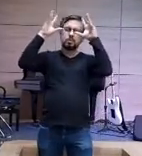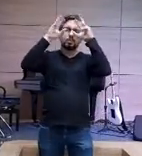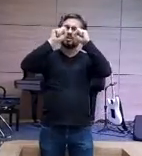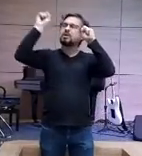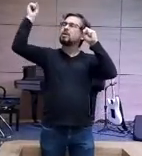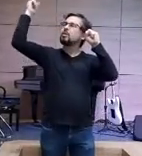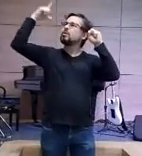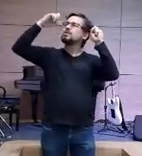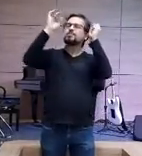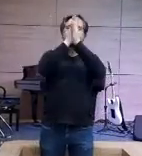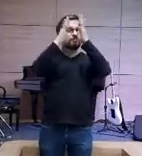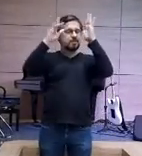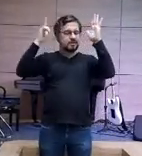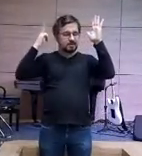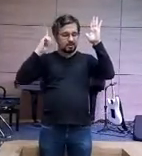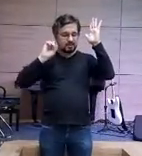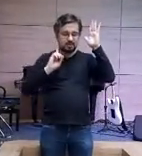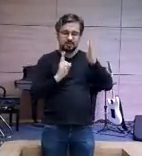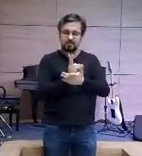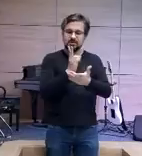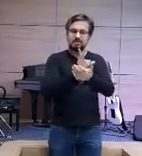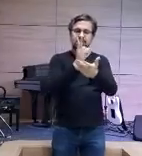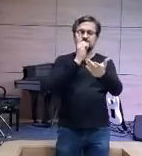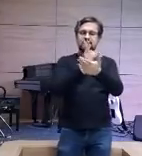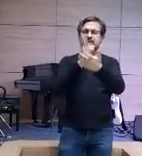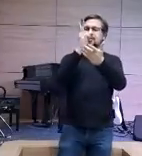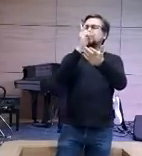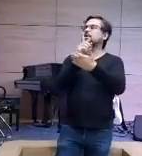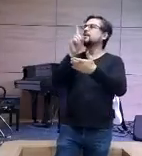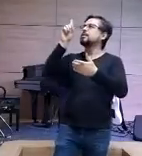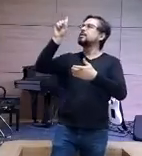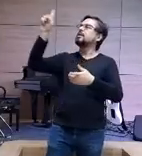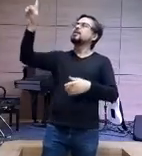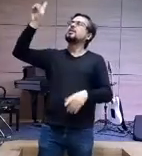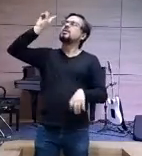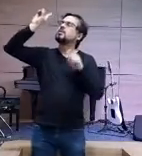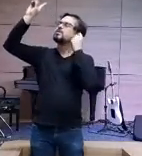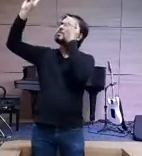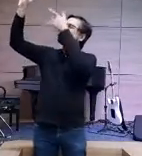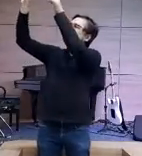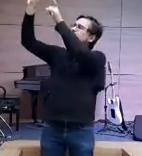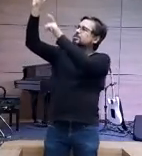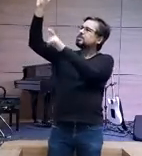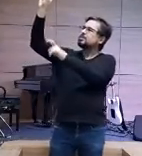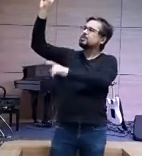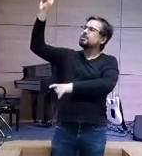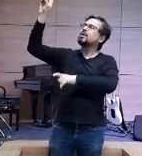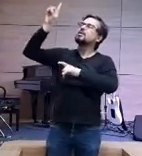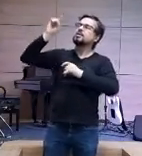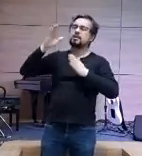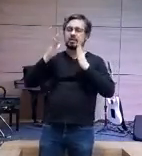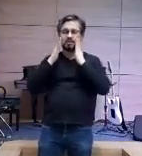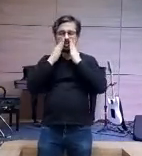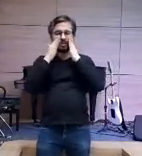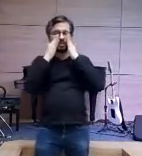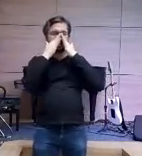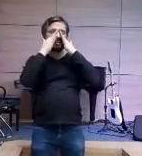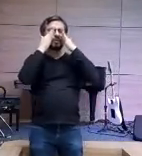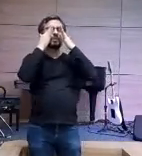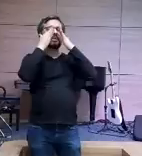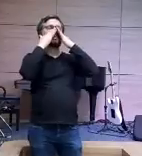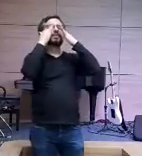Meu Deus esse é quem tu é bicho lugar